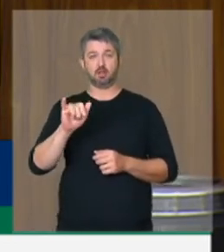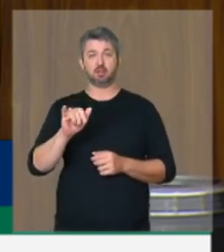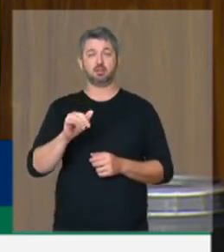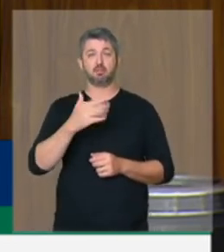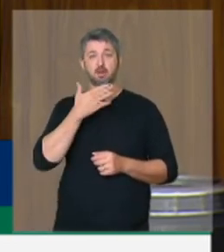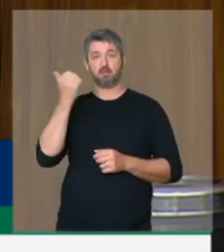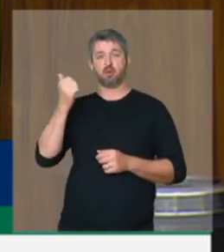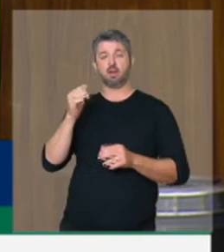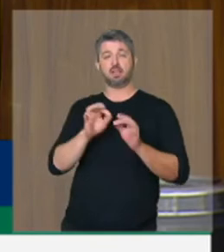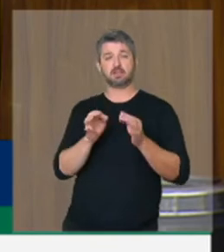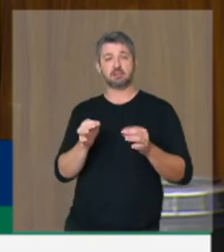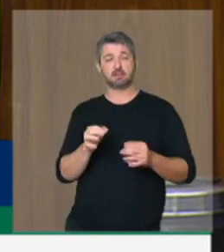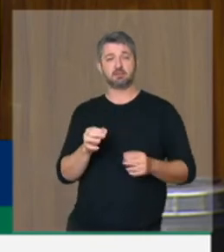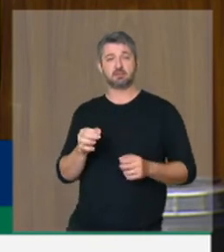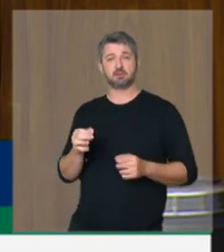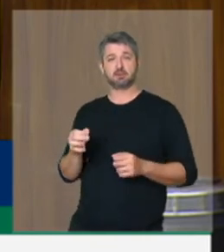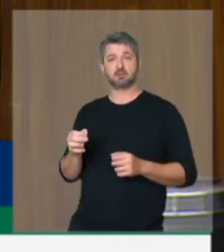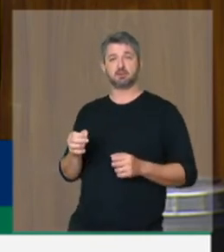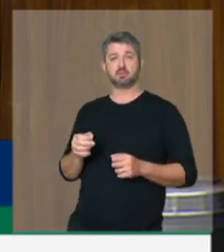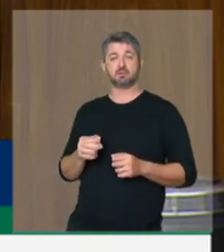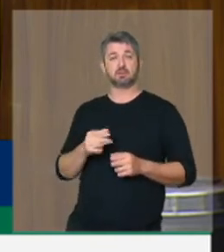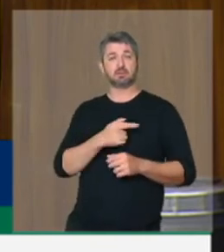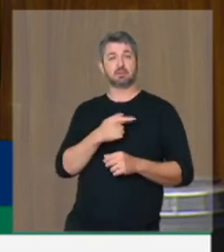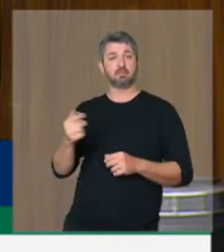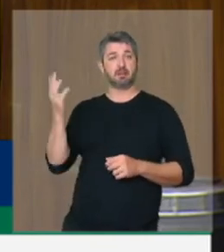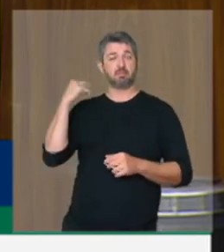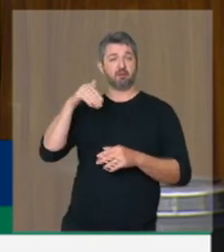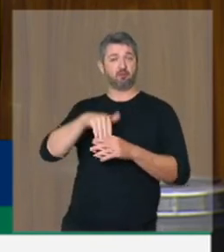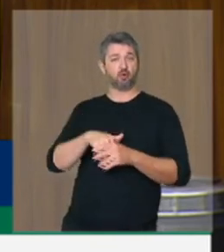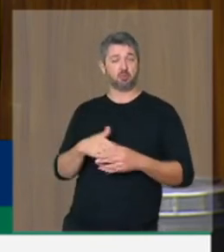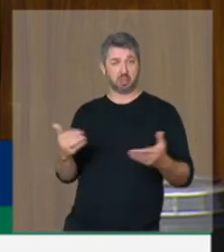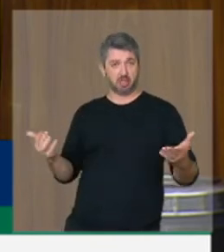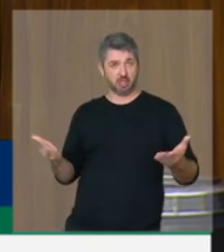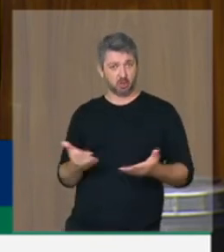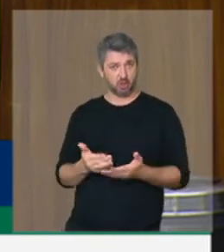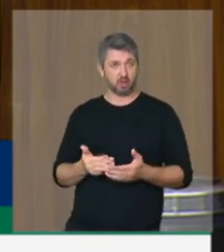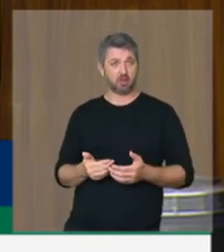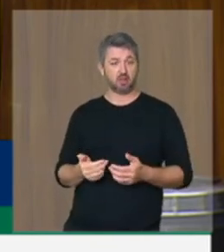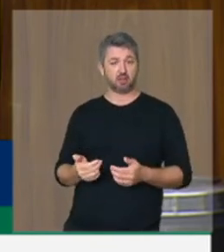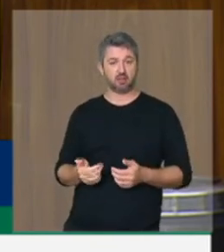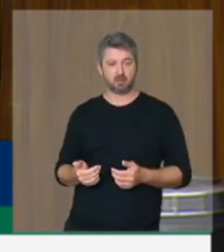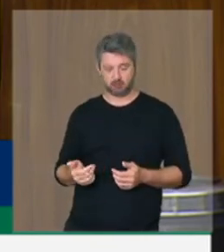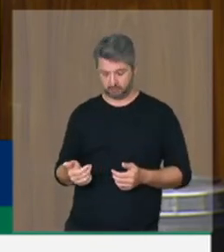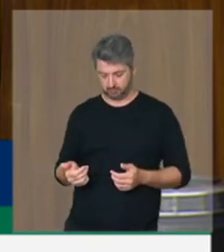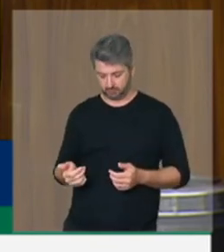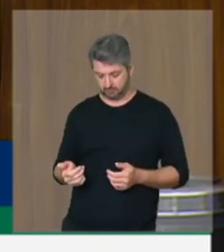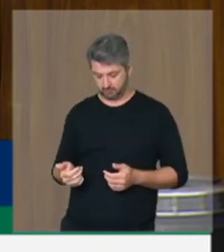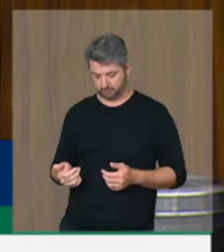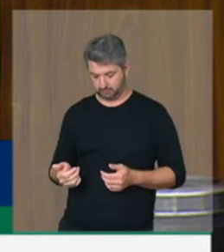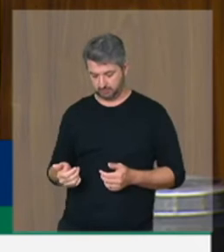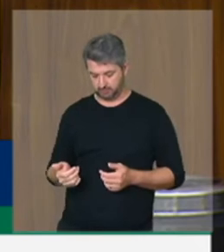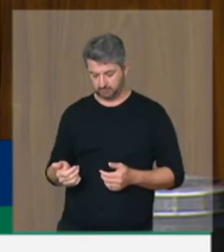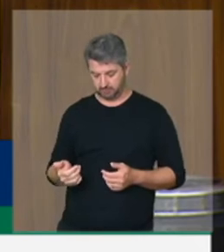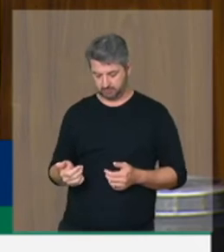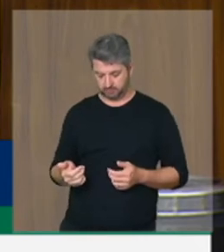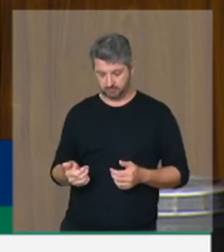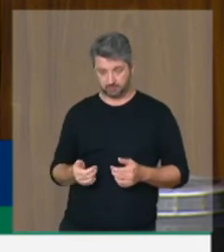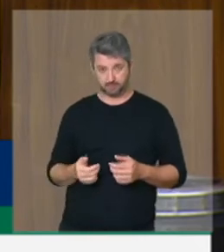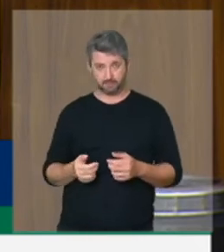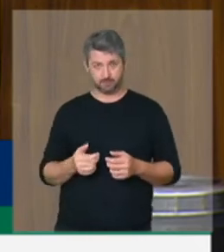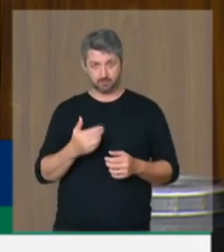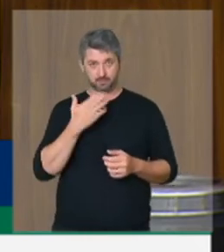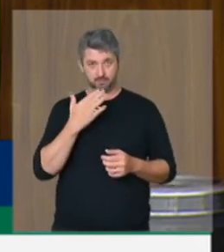das empresas. Foi um avanço votado na semana passada. E agora eu faço apelo aos nobres líderes, deputado Hélio,